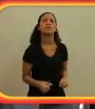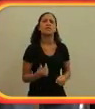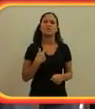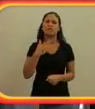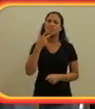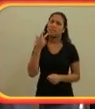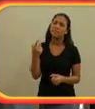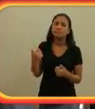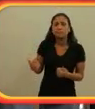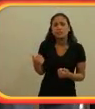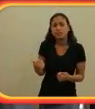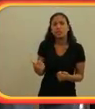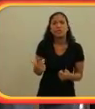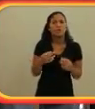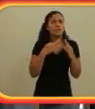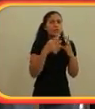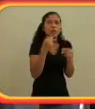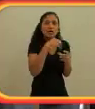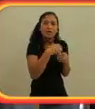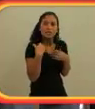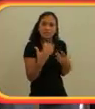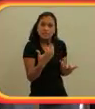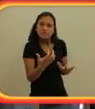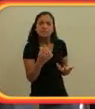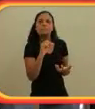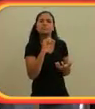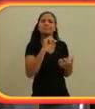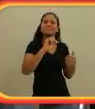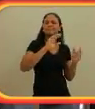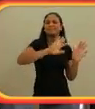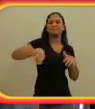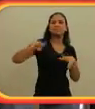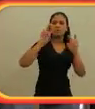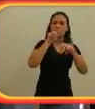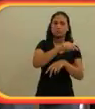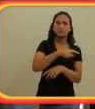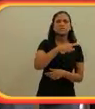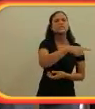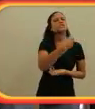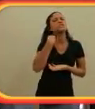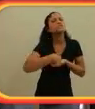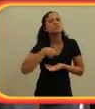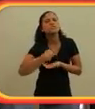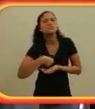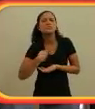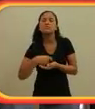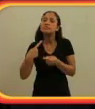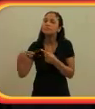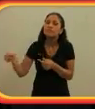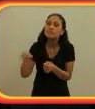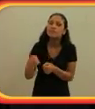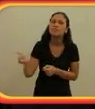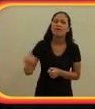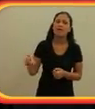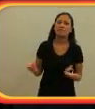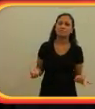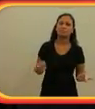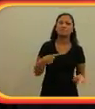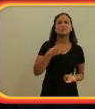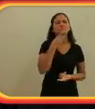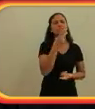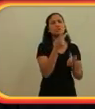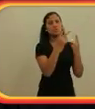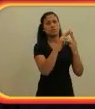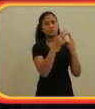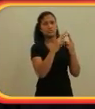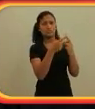falei, legal. Totalmente descrente, assim, querendo puxar um outro assunto. E ela insistiu. E por que você não